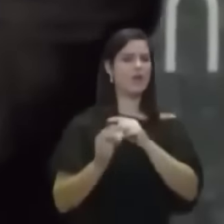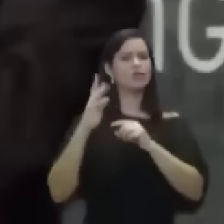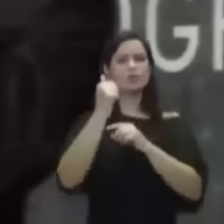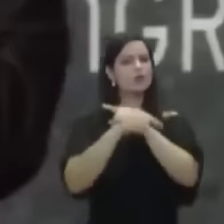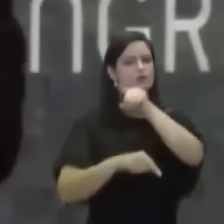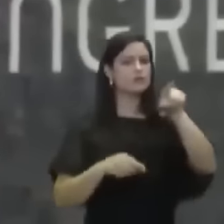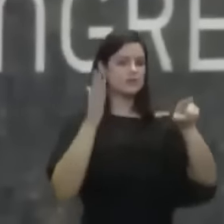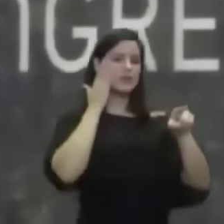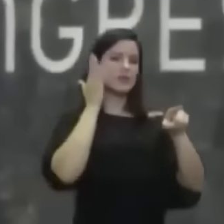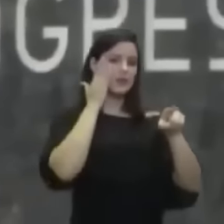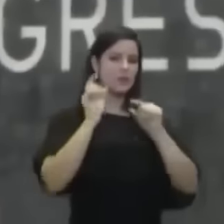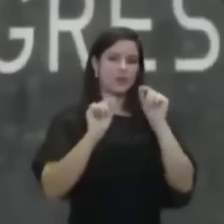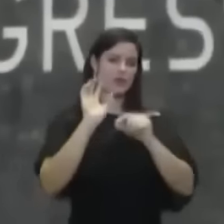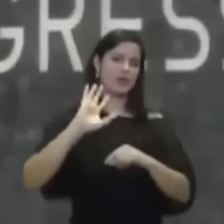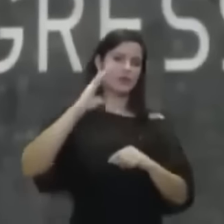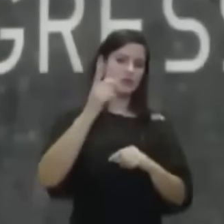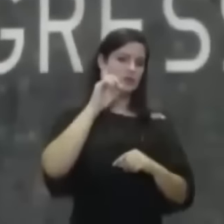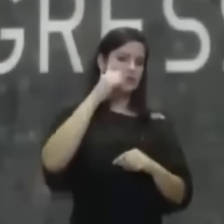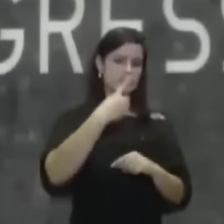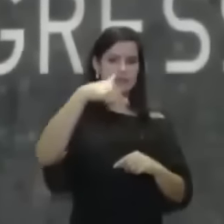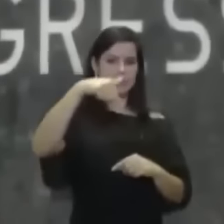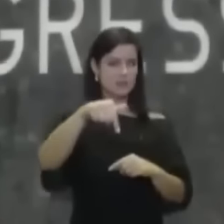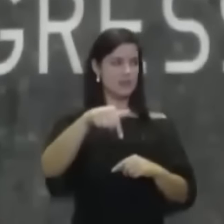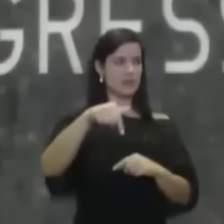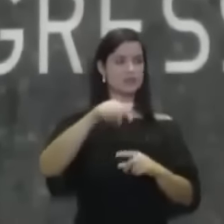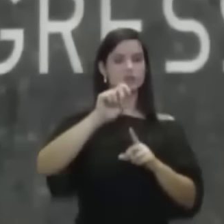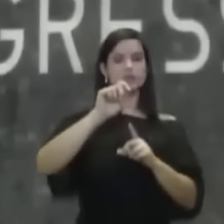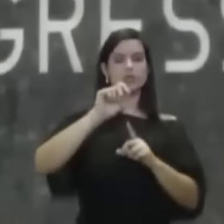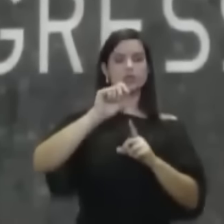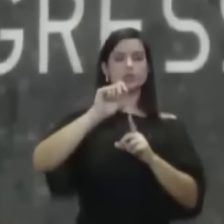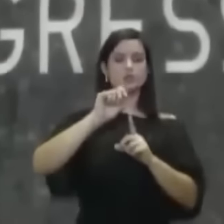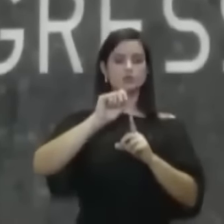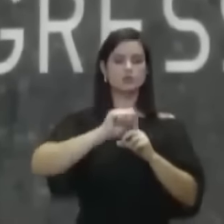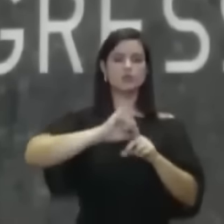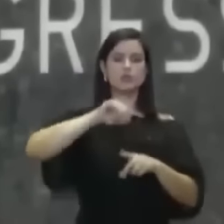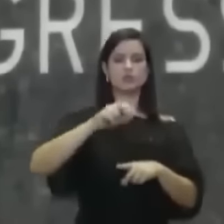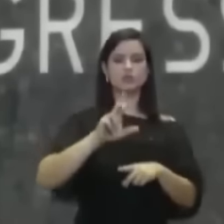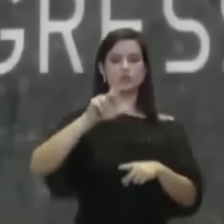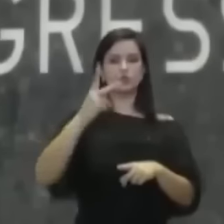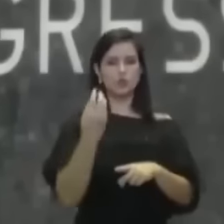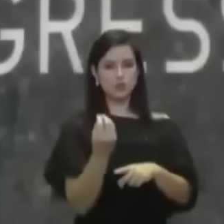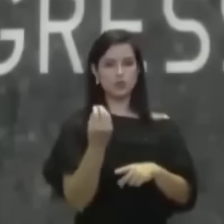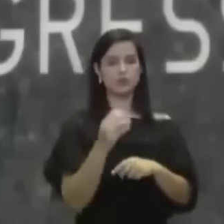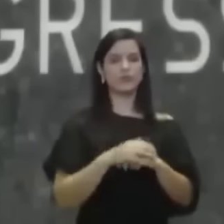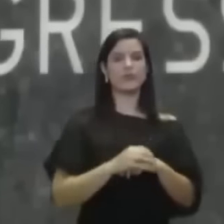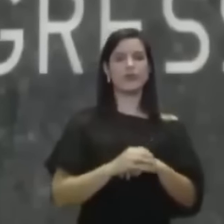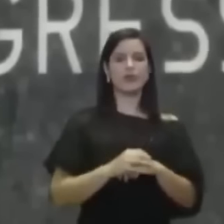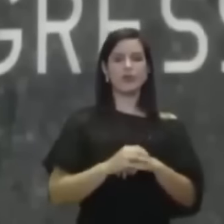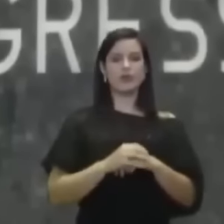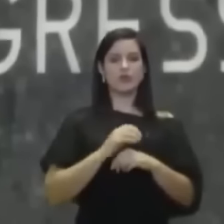sabem, irmãos, o que aconteceu no dia 17 de julho do ano 64. Uma tragédia acontece no Império